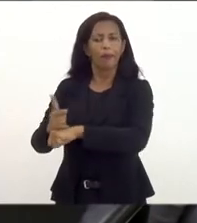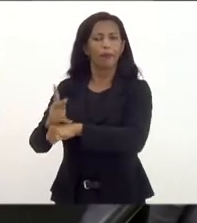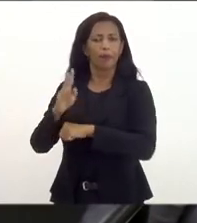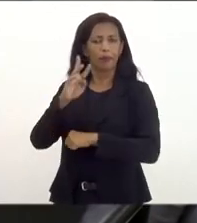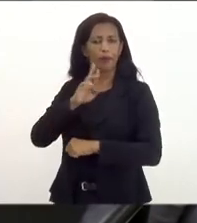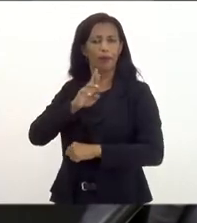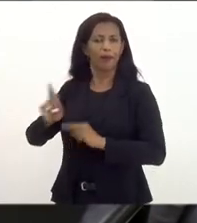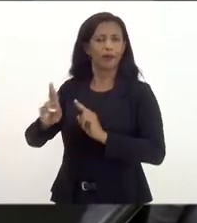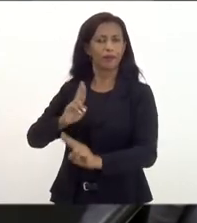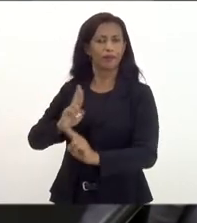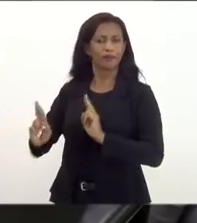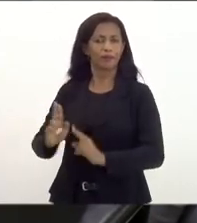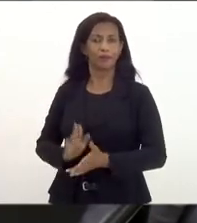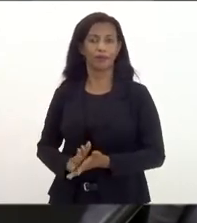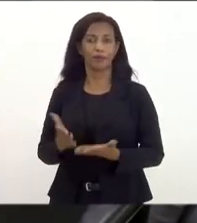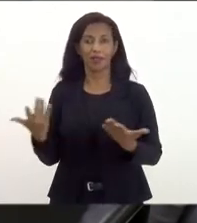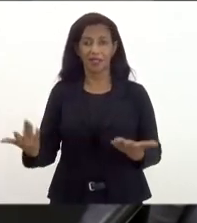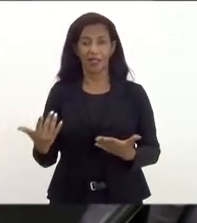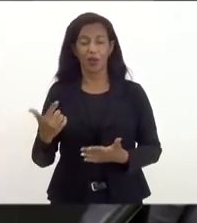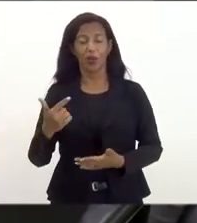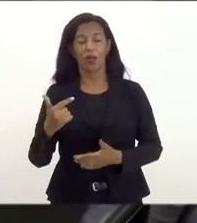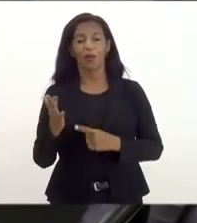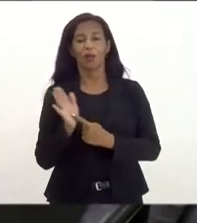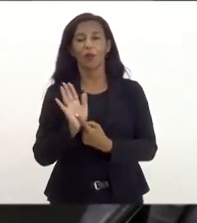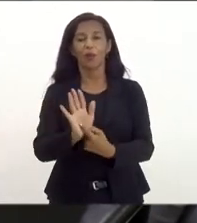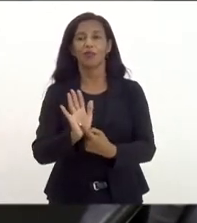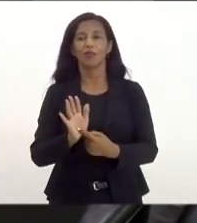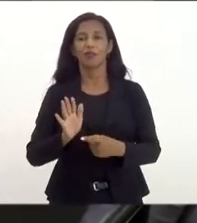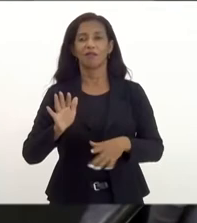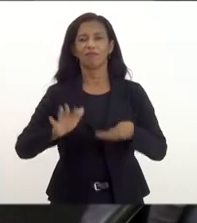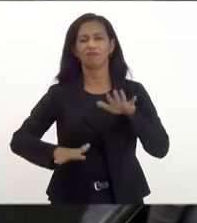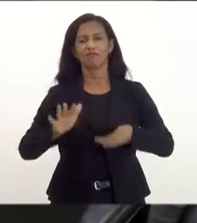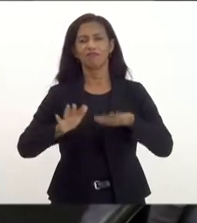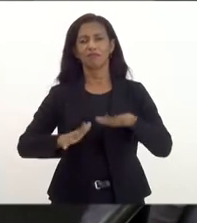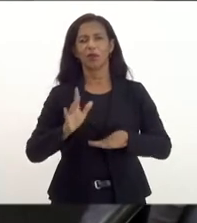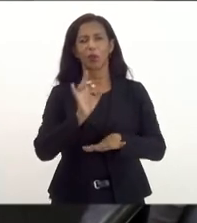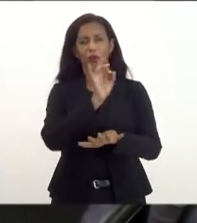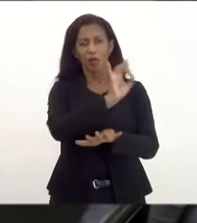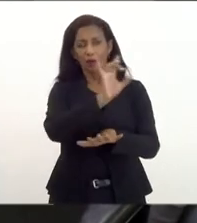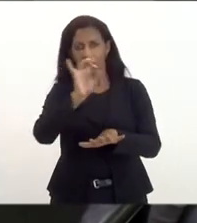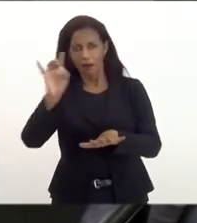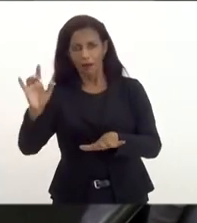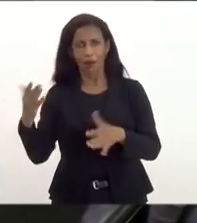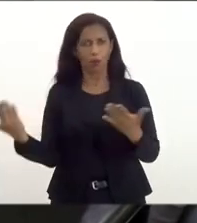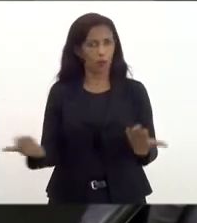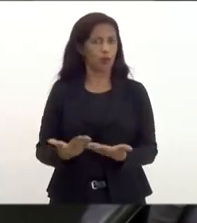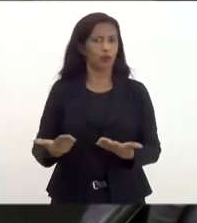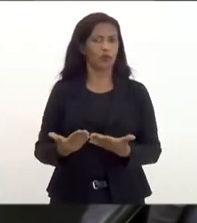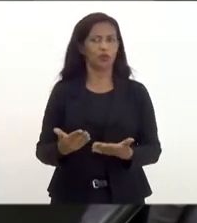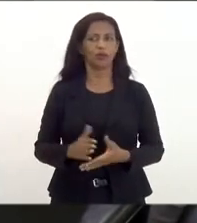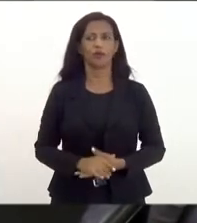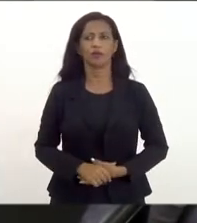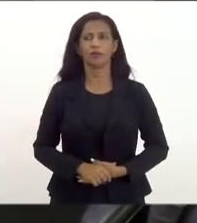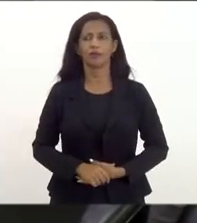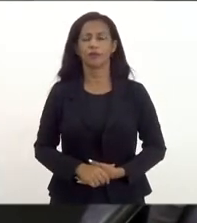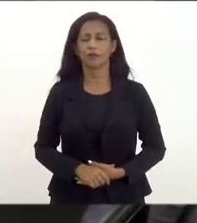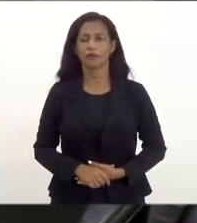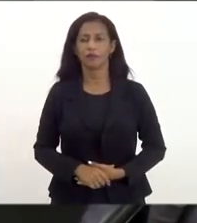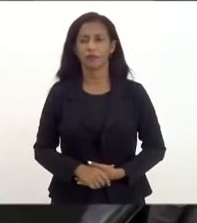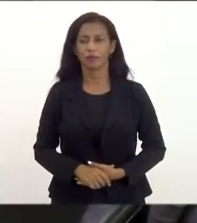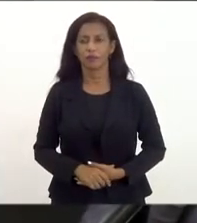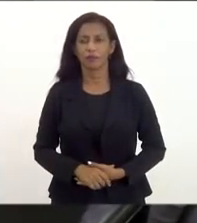para elas e eu gostaria agora de apresentar mais ou menos como tão cada uma dela e